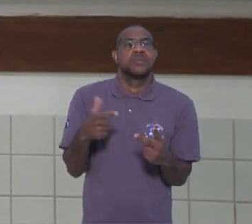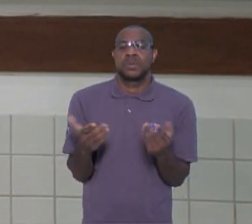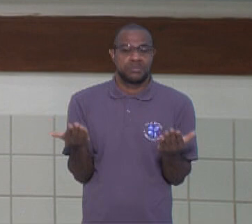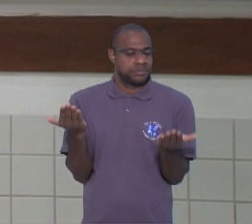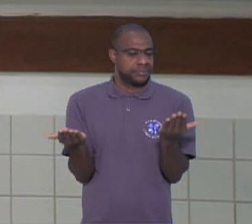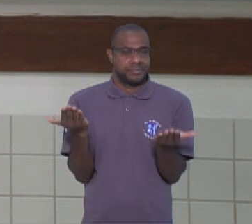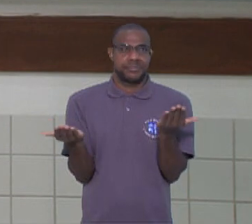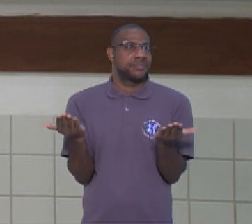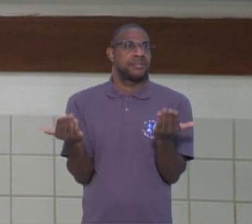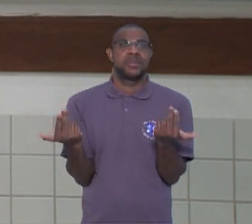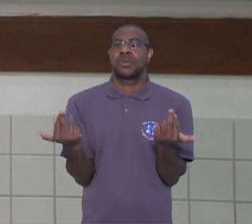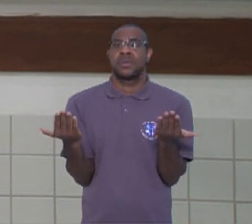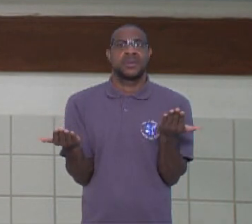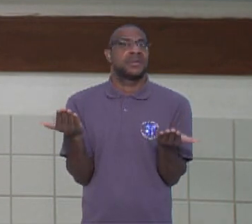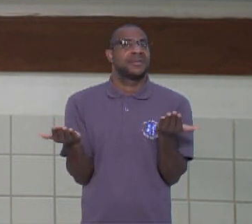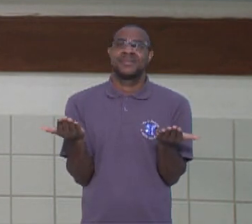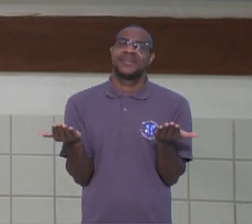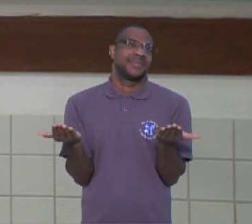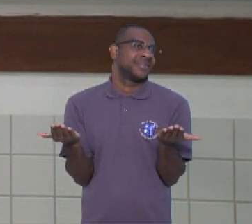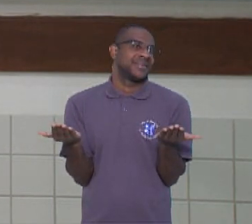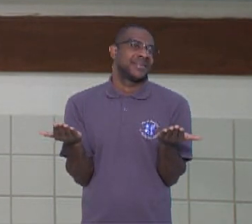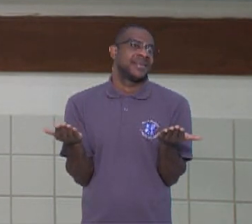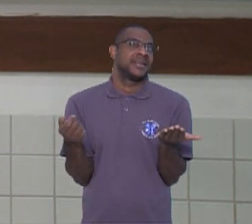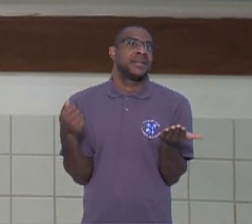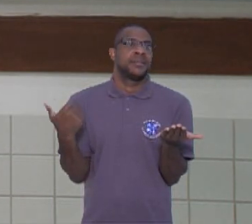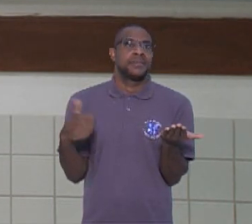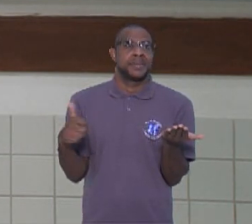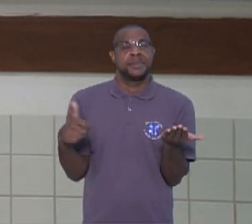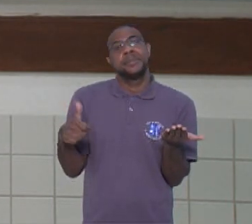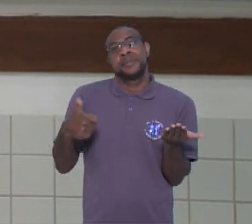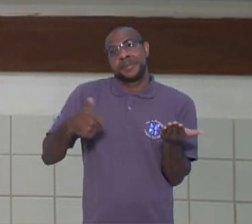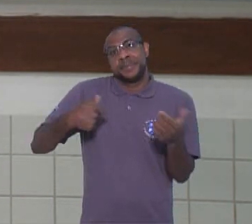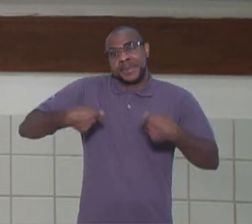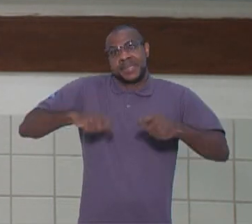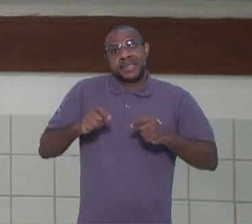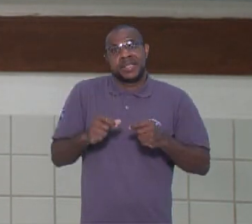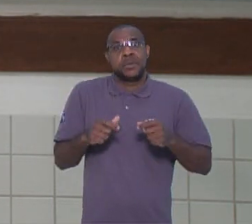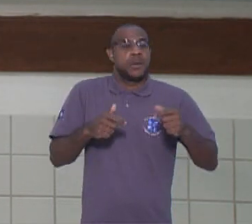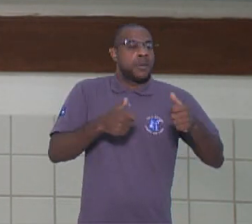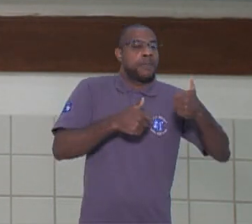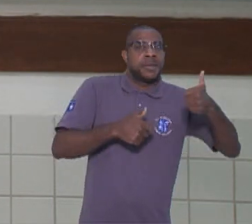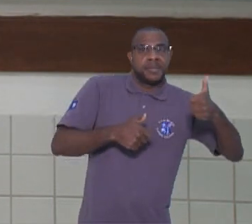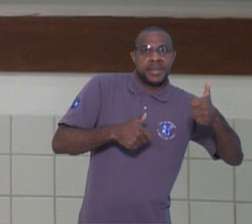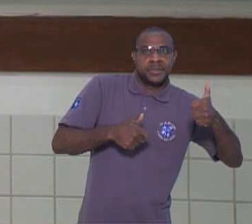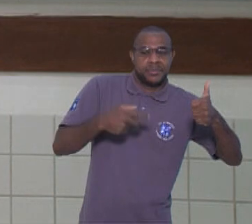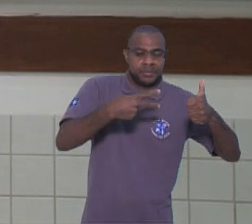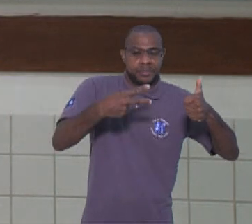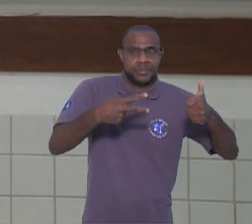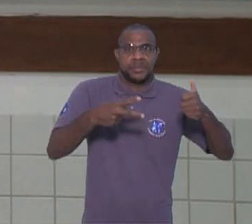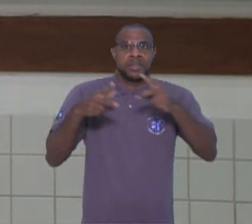princípio da balança, da igualdade. Ele tinha que ter no primeiro membro, ser igual ao segundo membro. Como não é, então 3 não é.